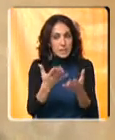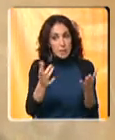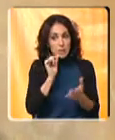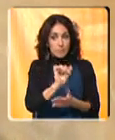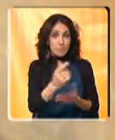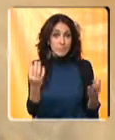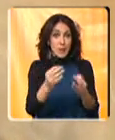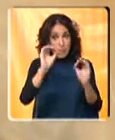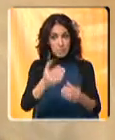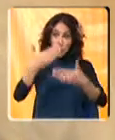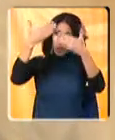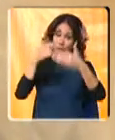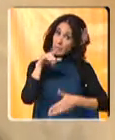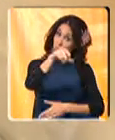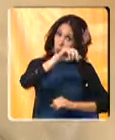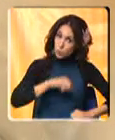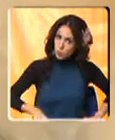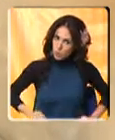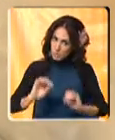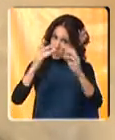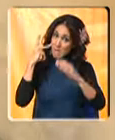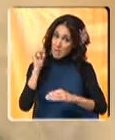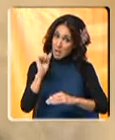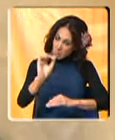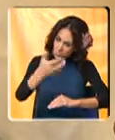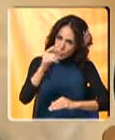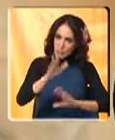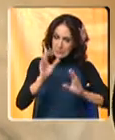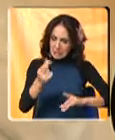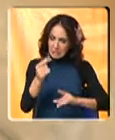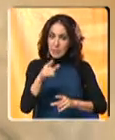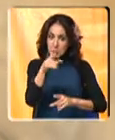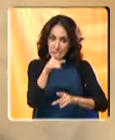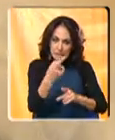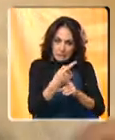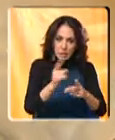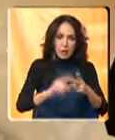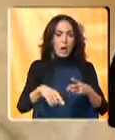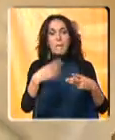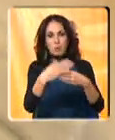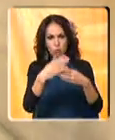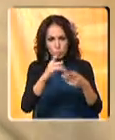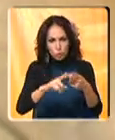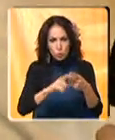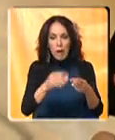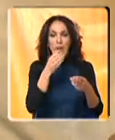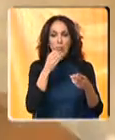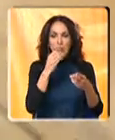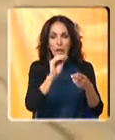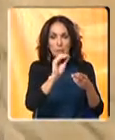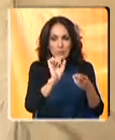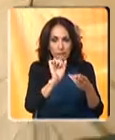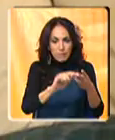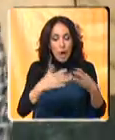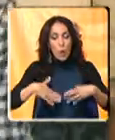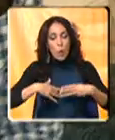teu pai, a prioridade és tu. E, por isso, tem de haver dinheiro para as tuas coisas, nomeadamente para os teus estudos, para a tua alimentação, para